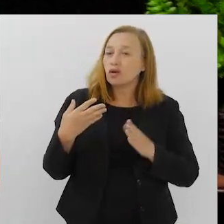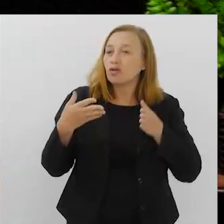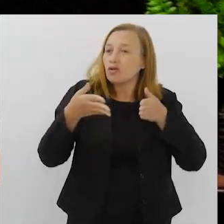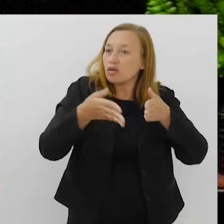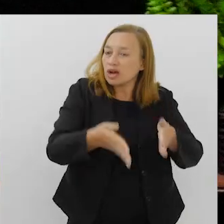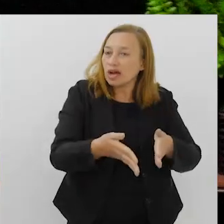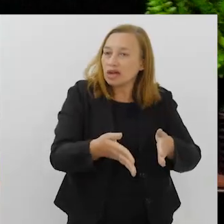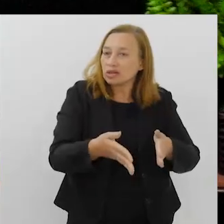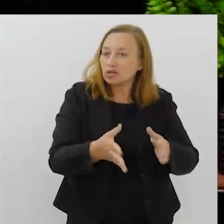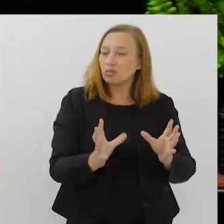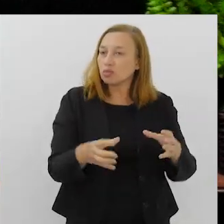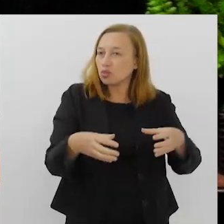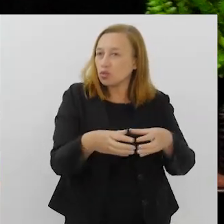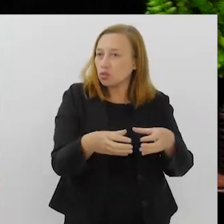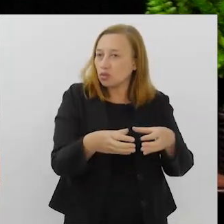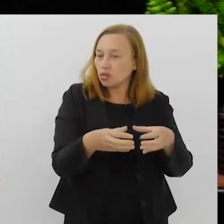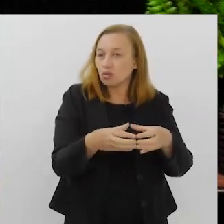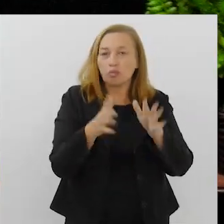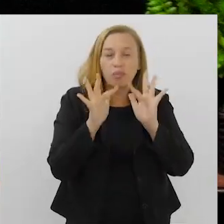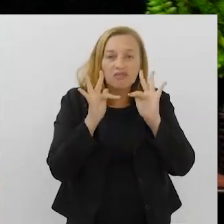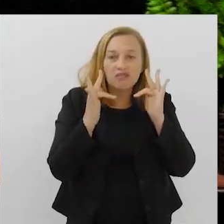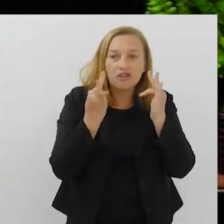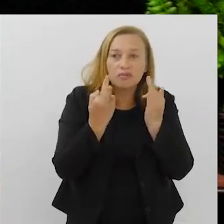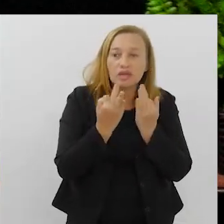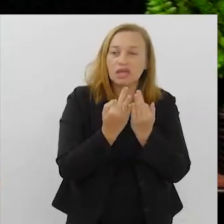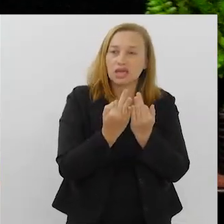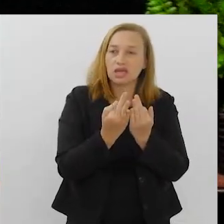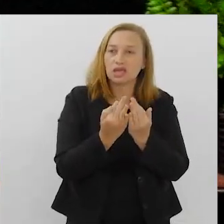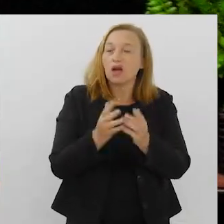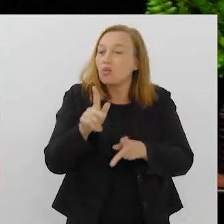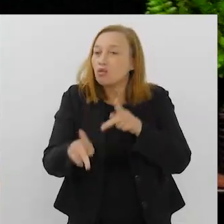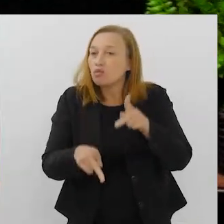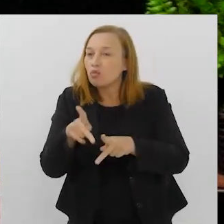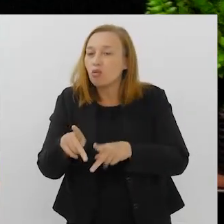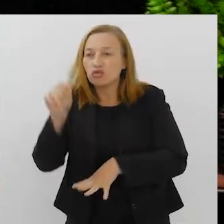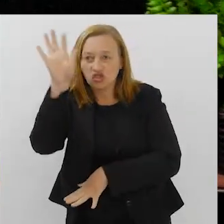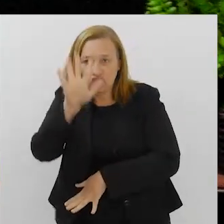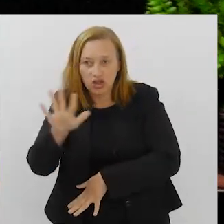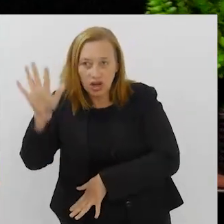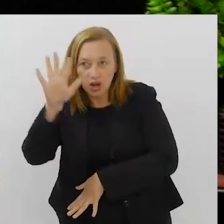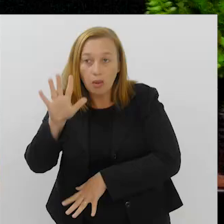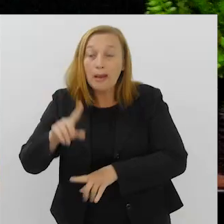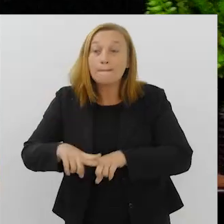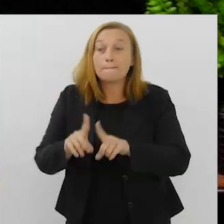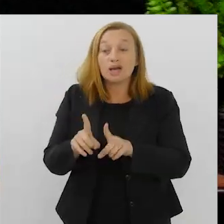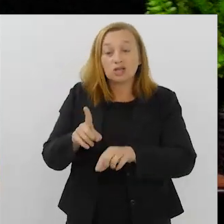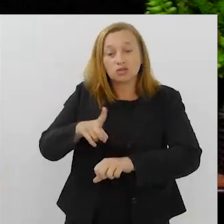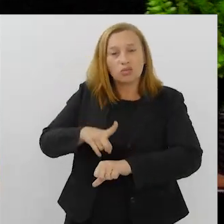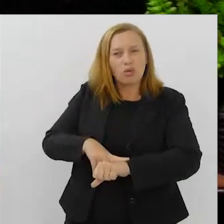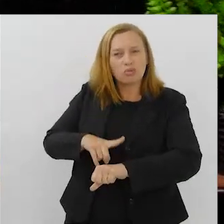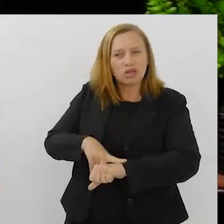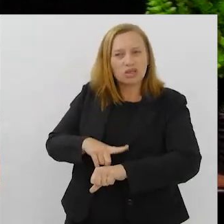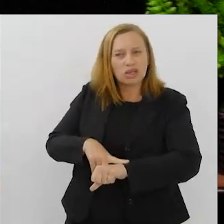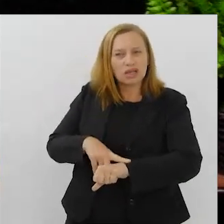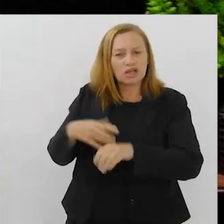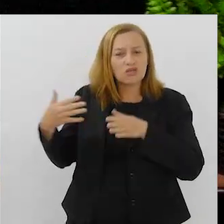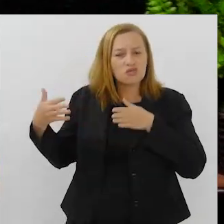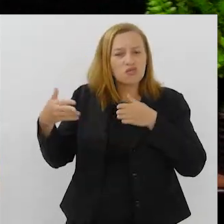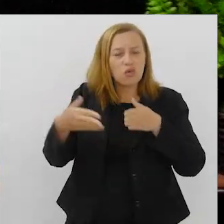público comerciário, né, e seus familiares, dependentes, e para a população em geral, como um todo. Mas naquele